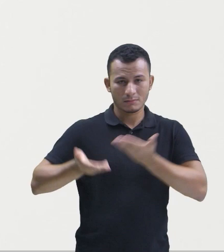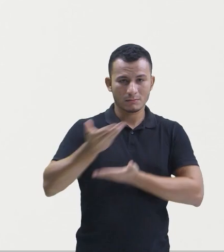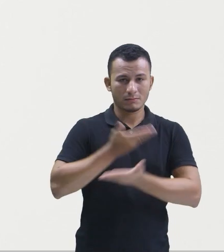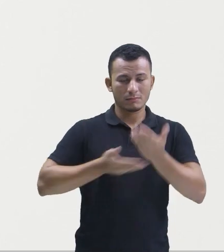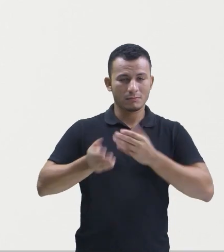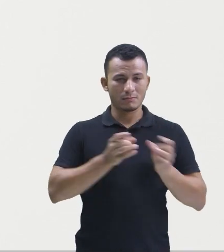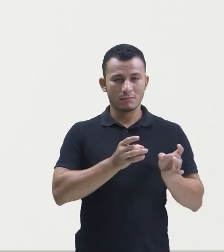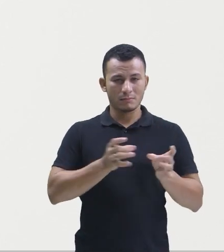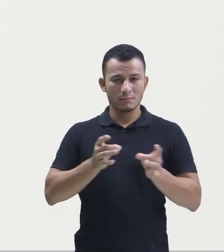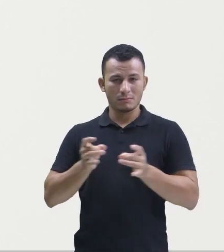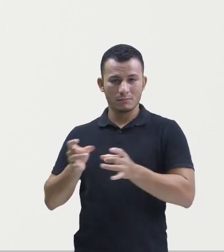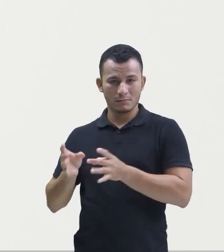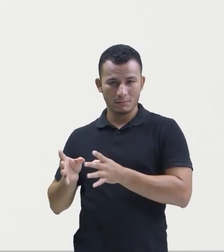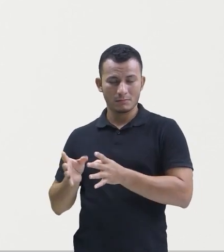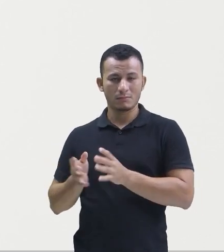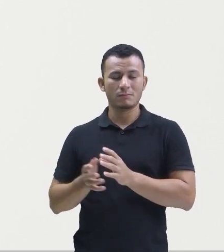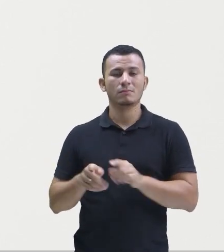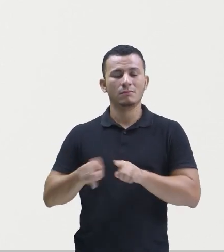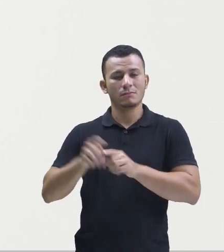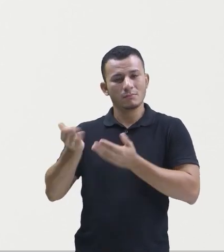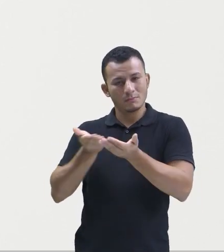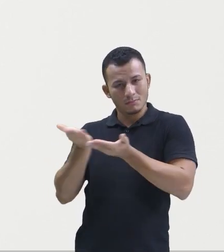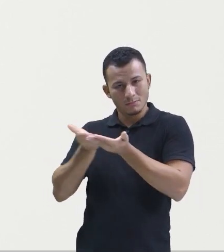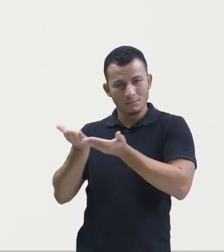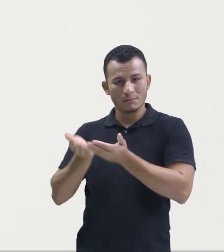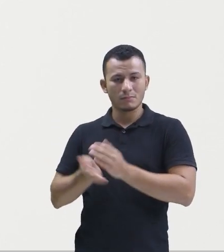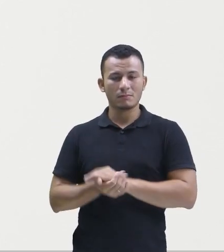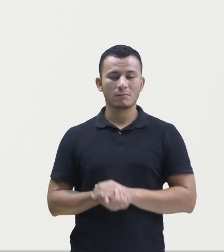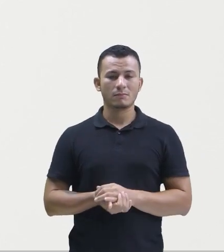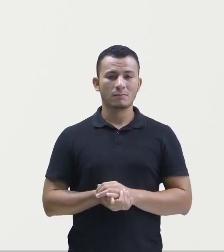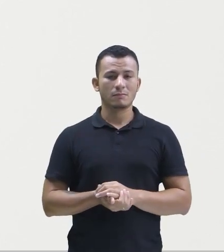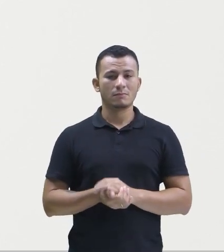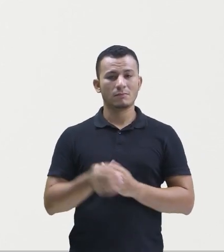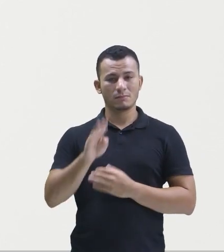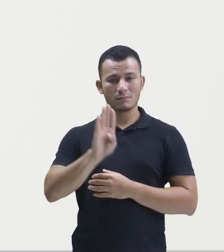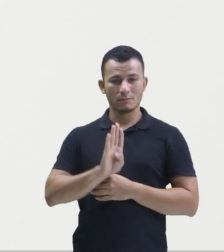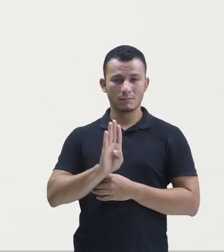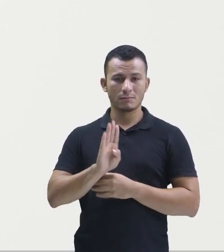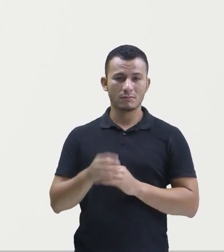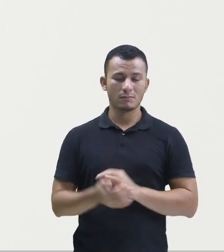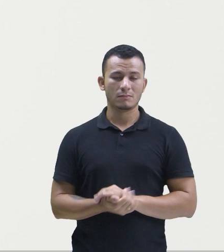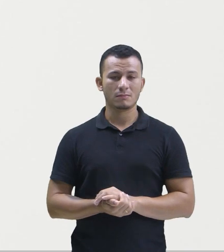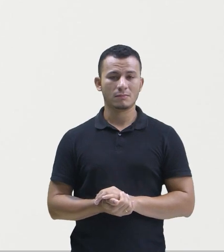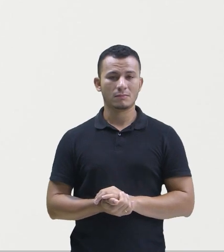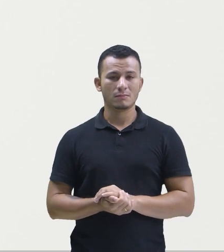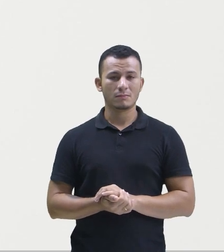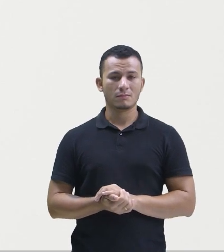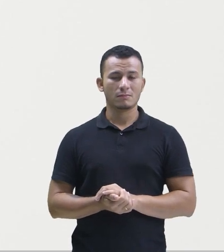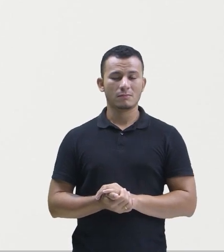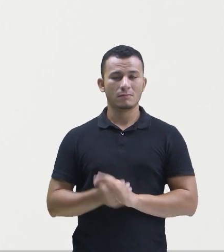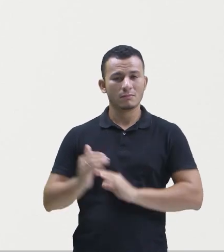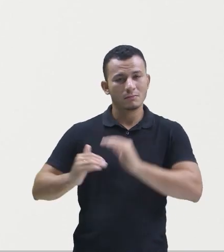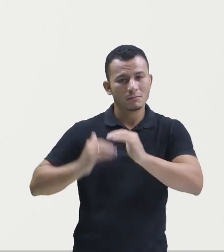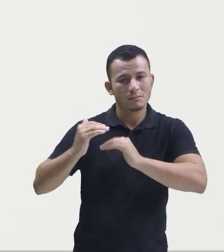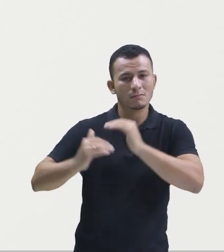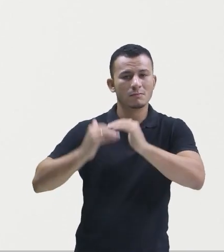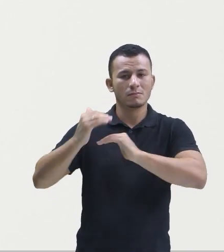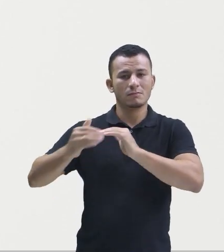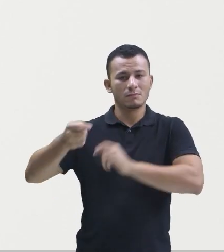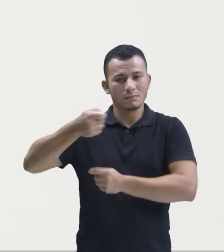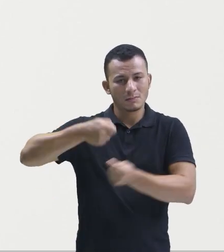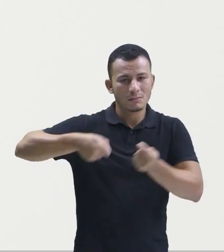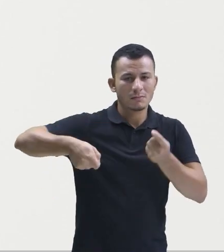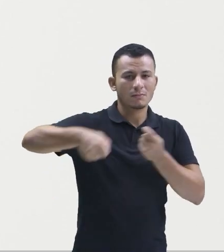de comercialização de bens e prestação de serviços. Letra B. Desenvolver economicamente